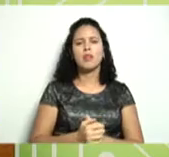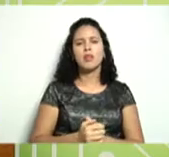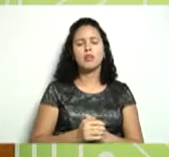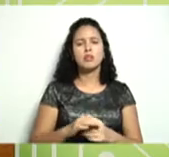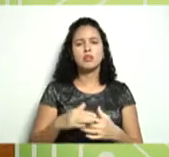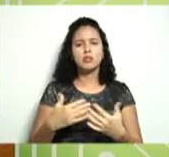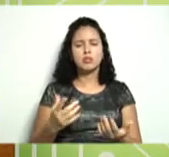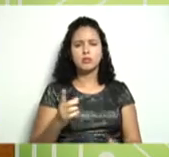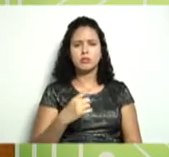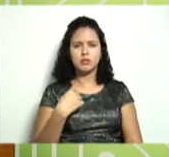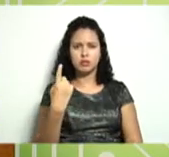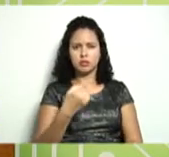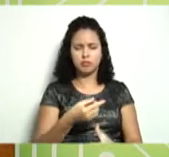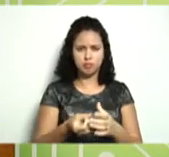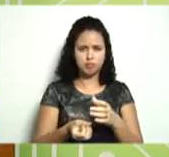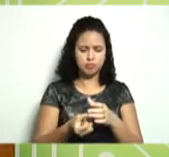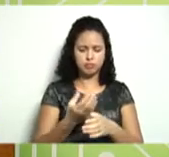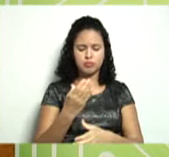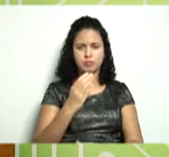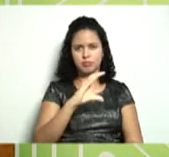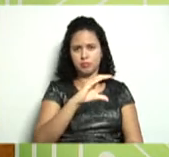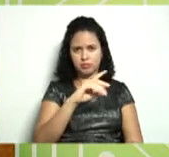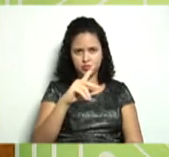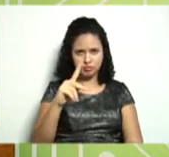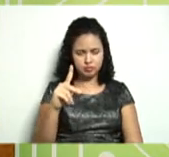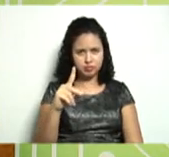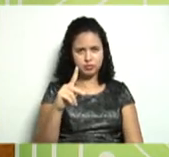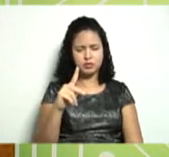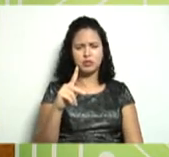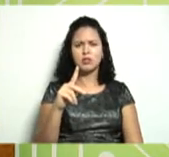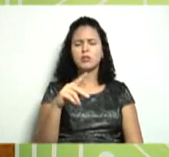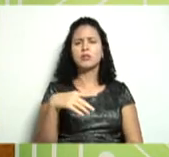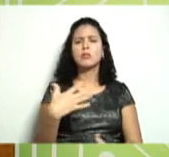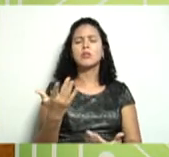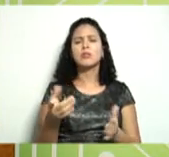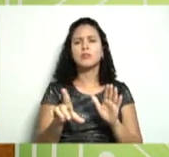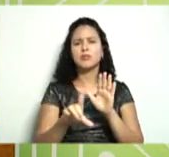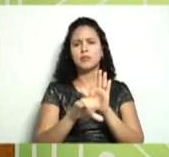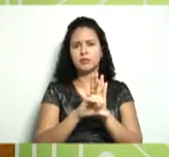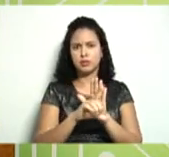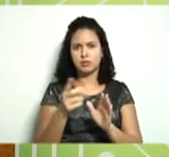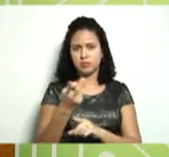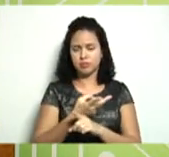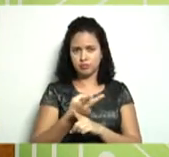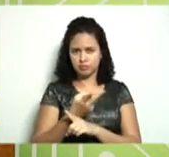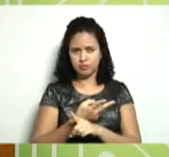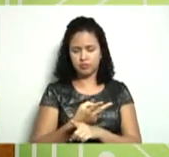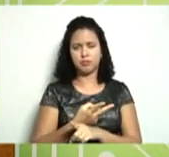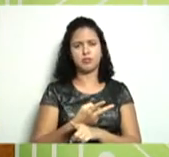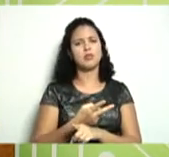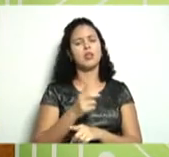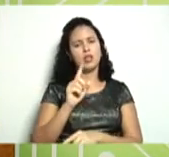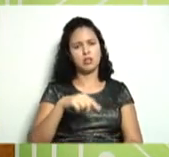quando nós vamos criar uma cooperativa, qual é a lei que nós temos que buscar? A Lei